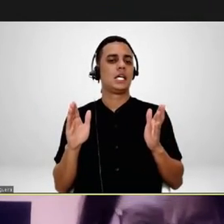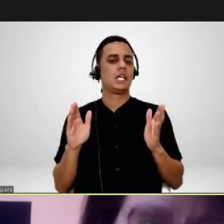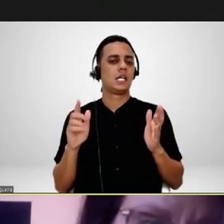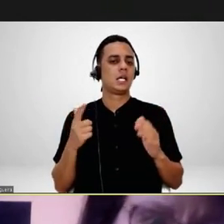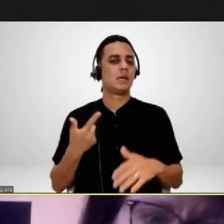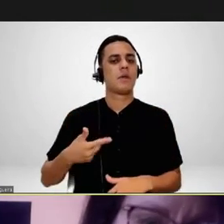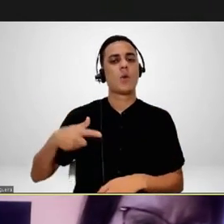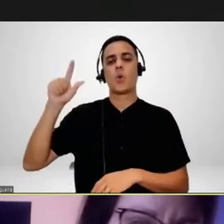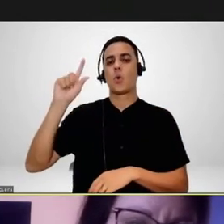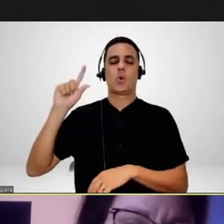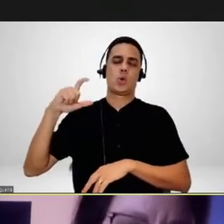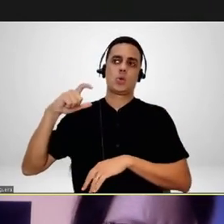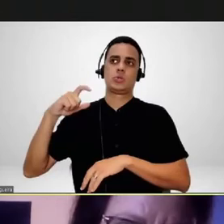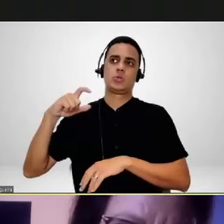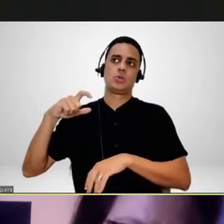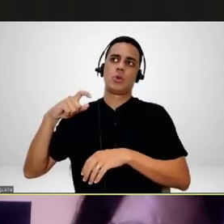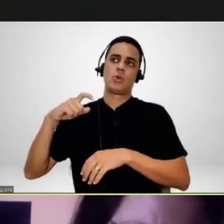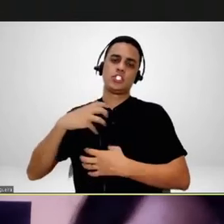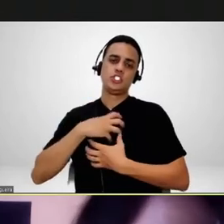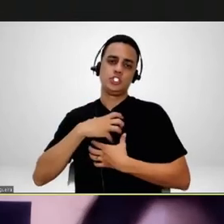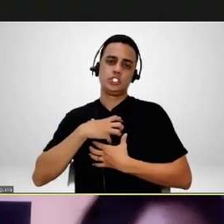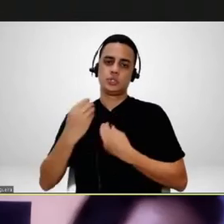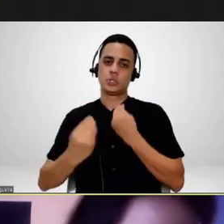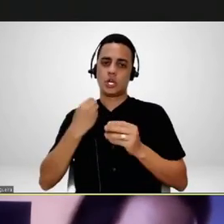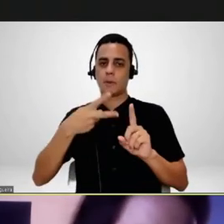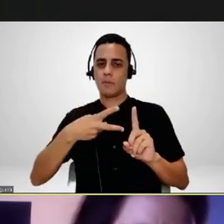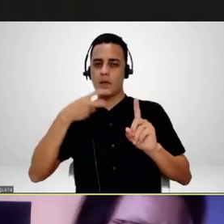outro situar dessa leitura? Essa é uma pergunta, estou